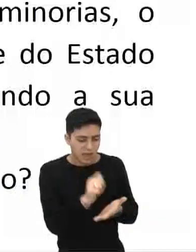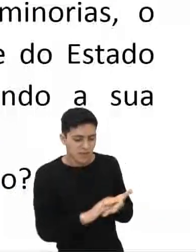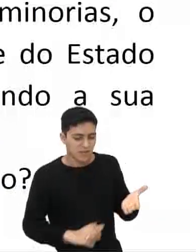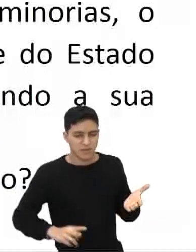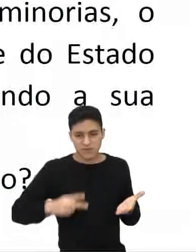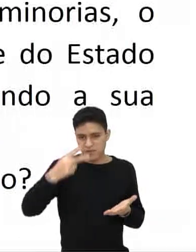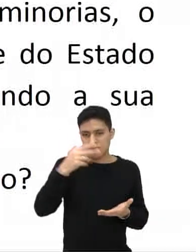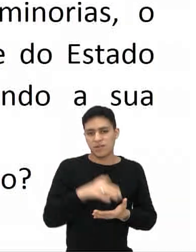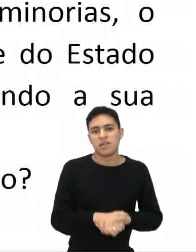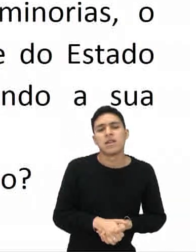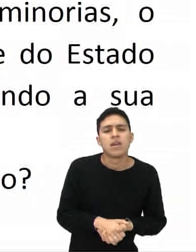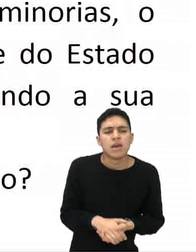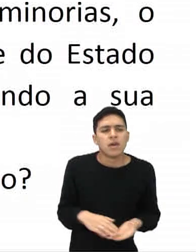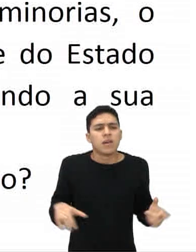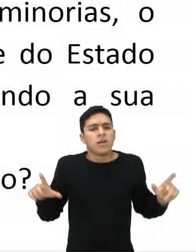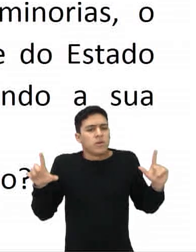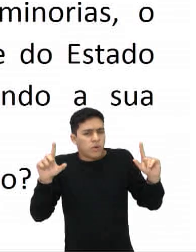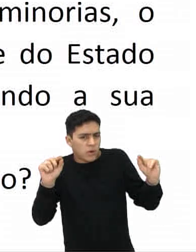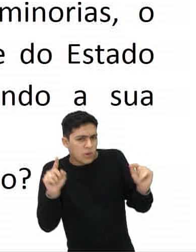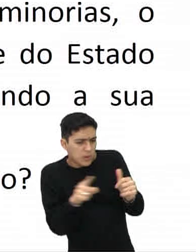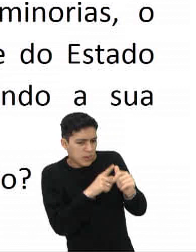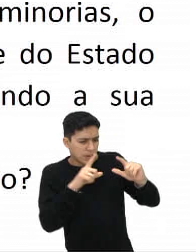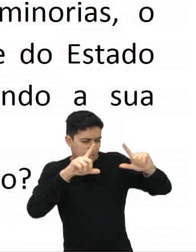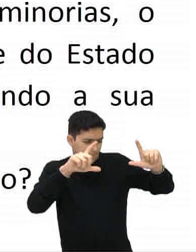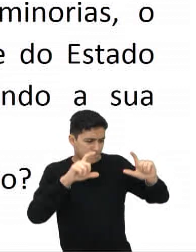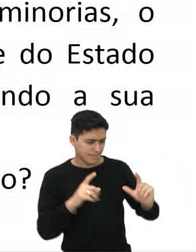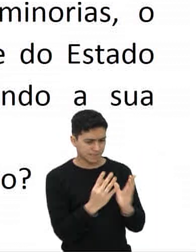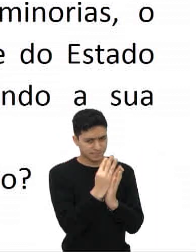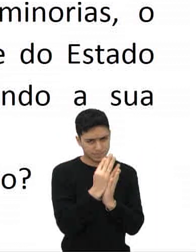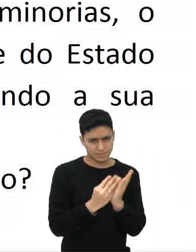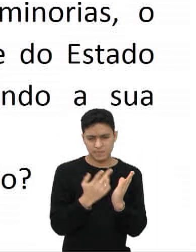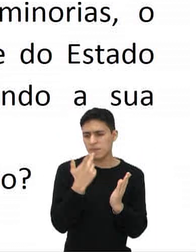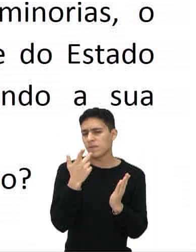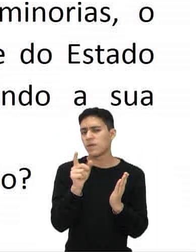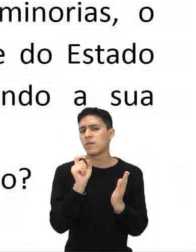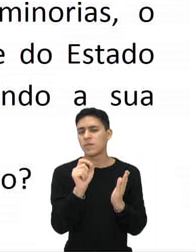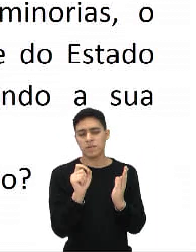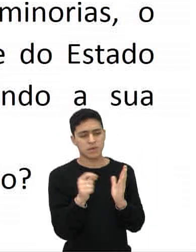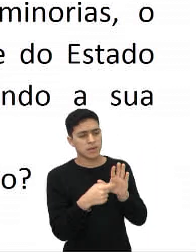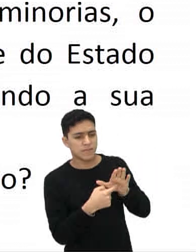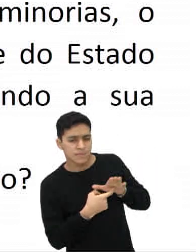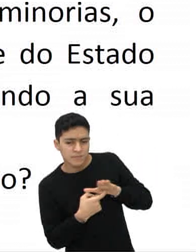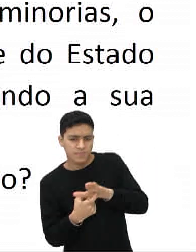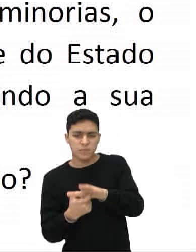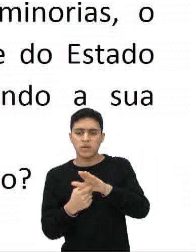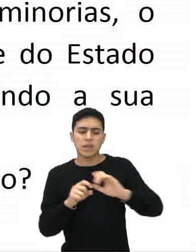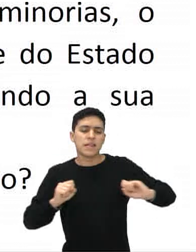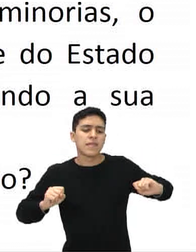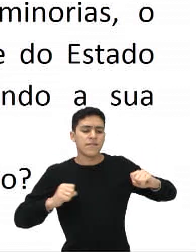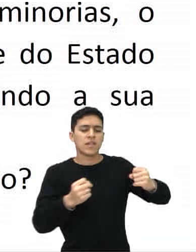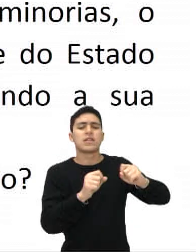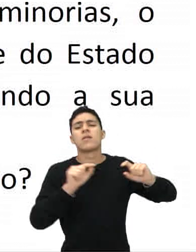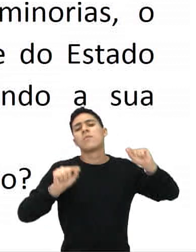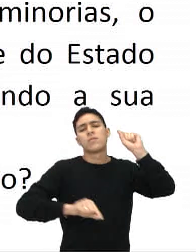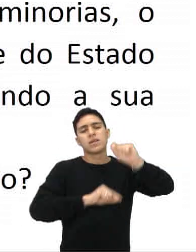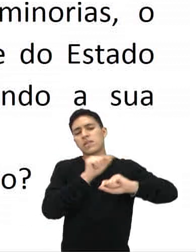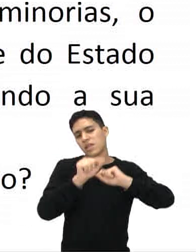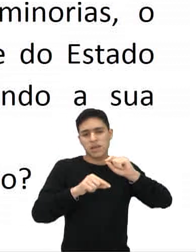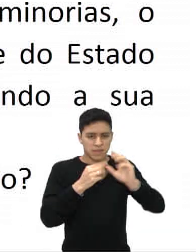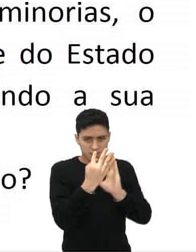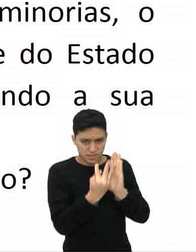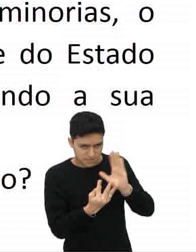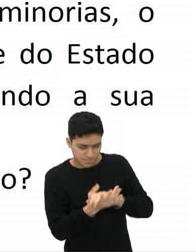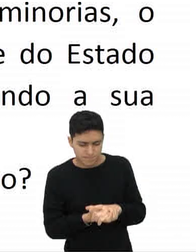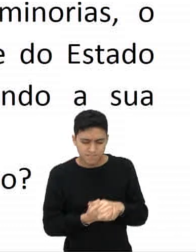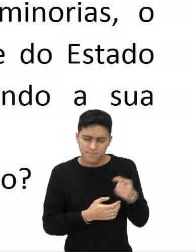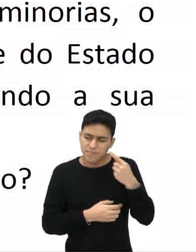2. Então, o primeiro parágrafo do texto, ele é responsável por apresentar a tese desse texto, certo?